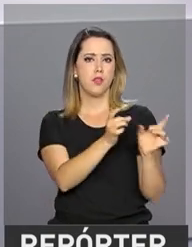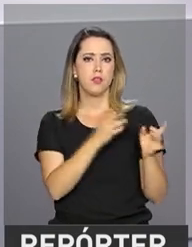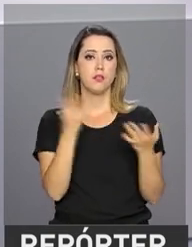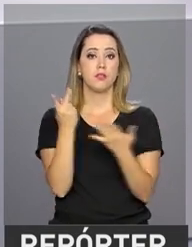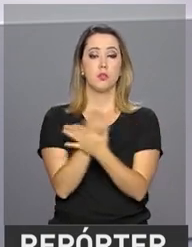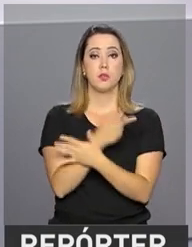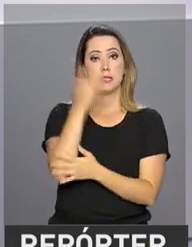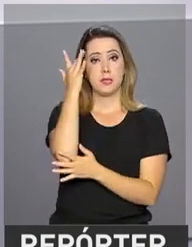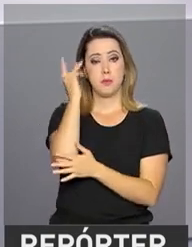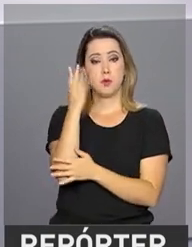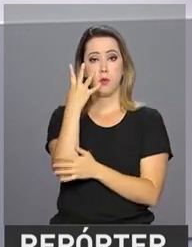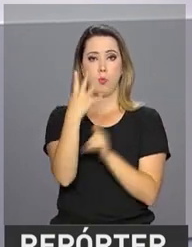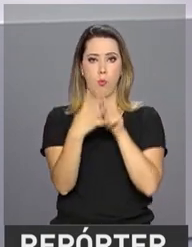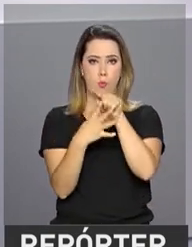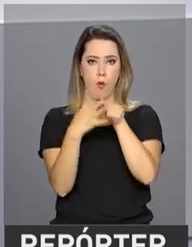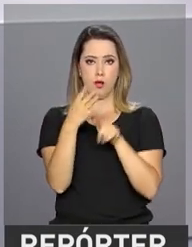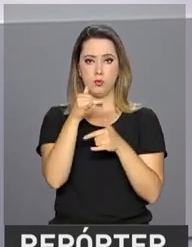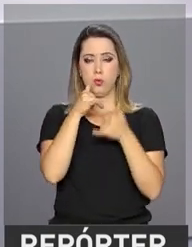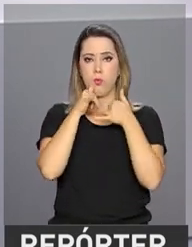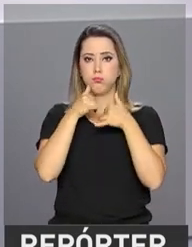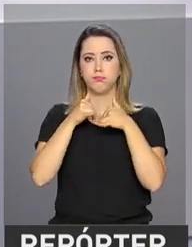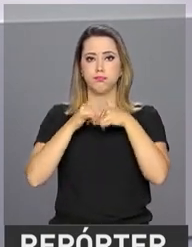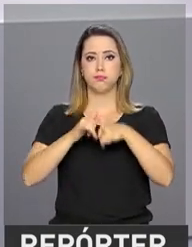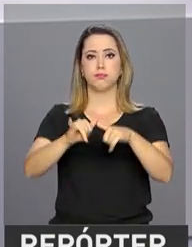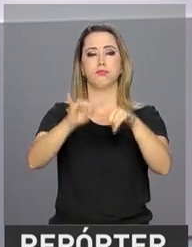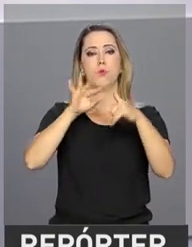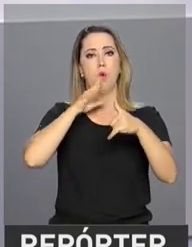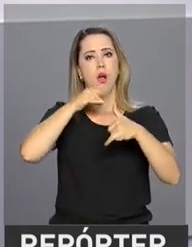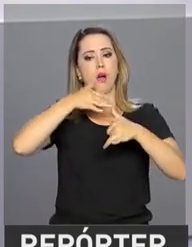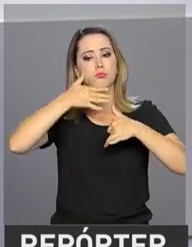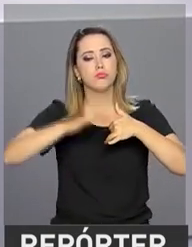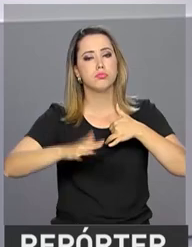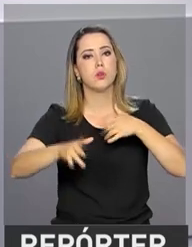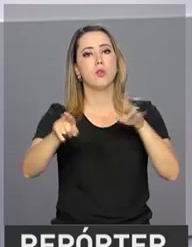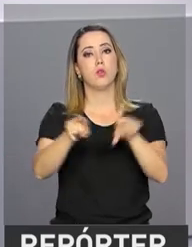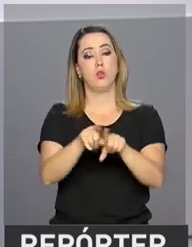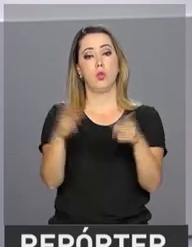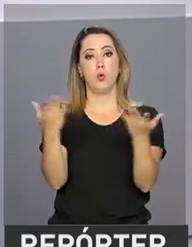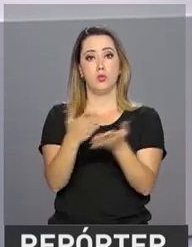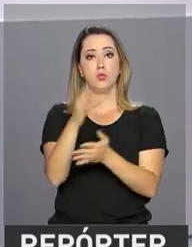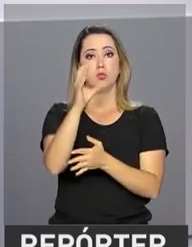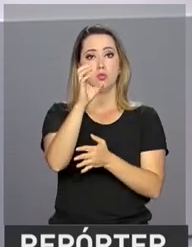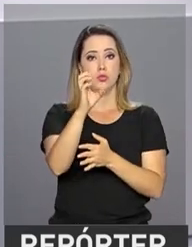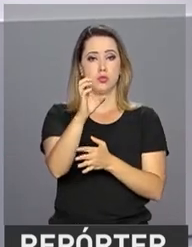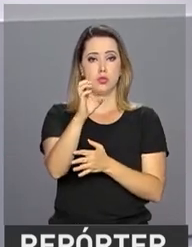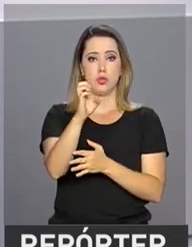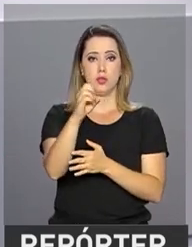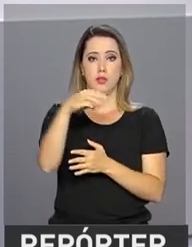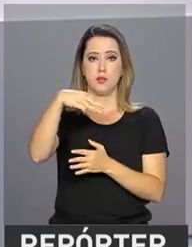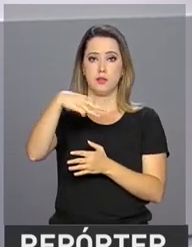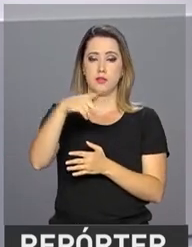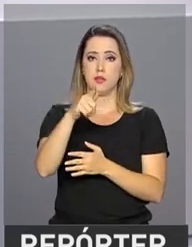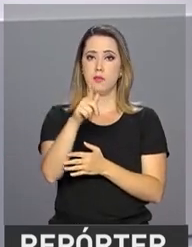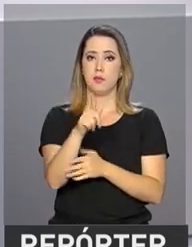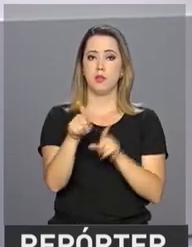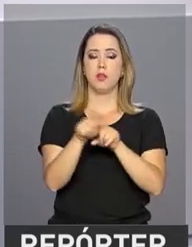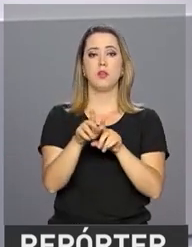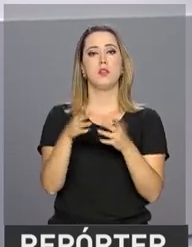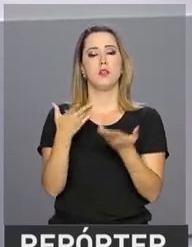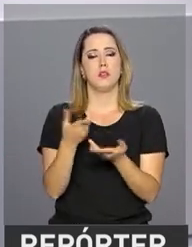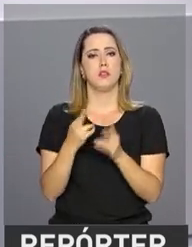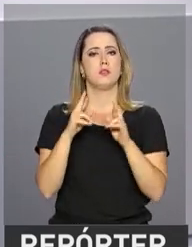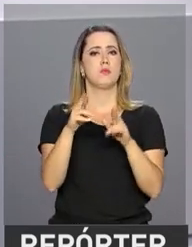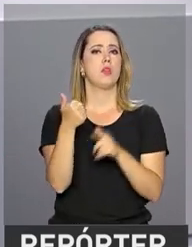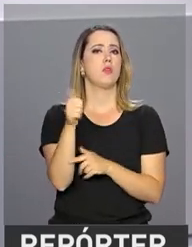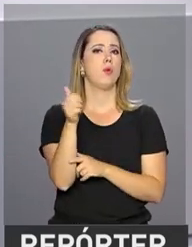para amanhã estão quatro hidrelétricas atualmente administradas pela cemig o governo espera arrecadar pelo menos us 11 bilhões de reais